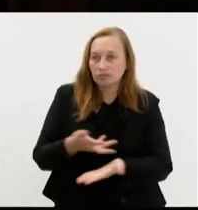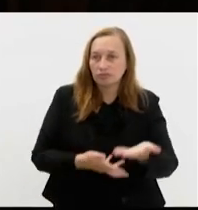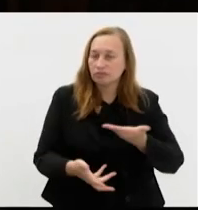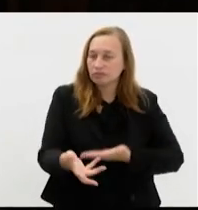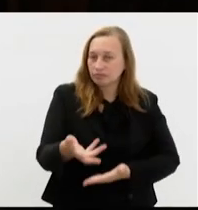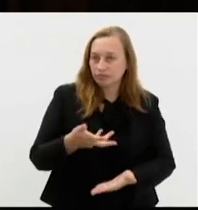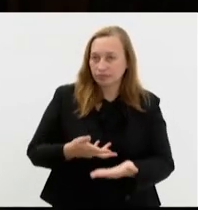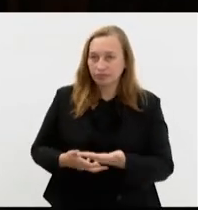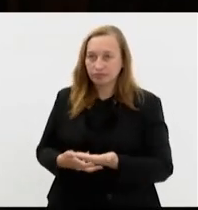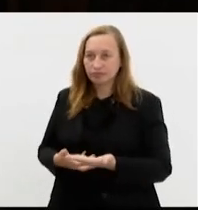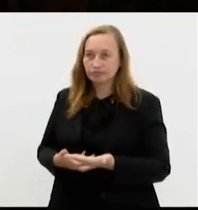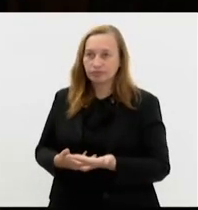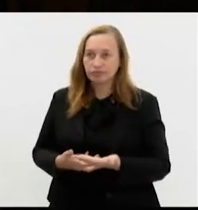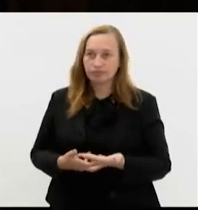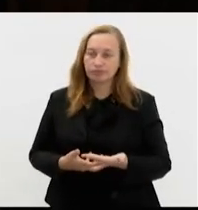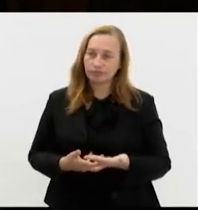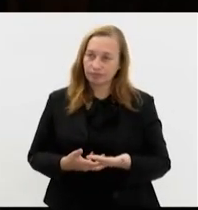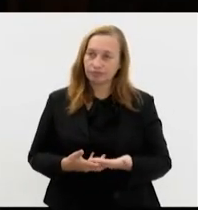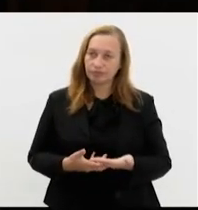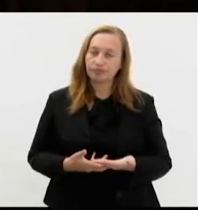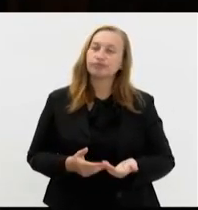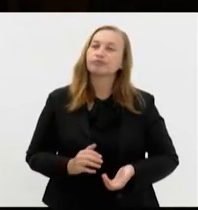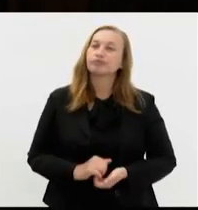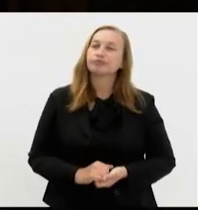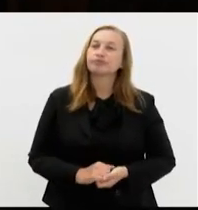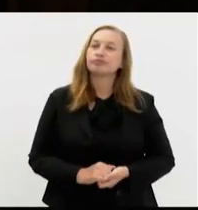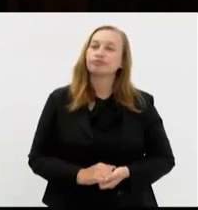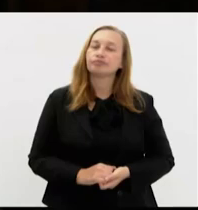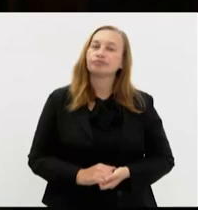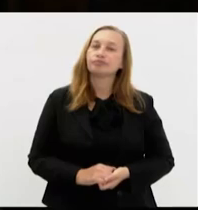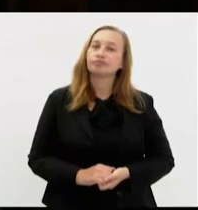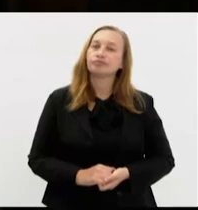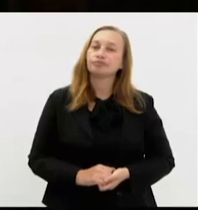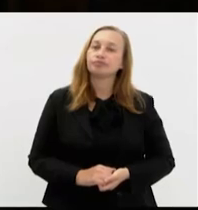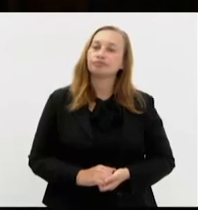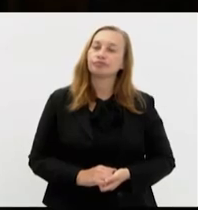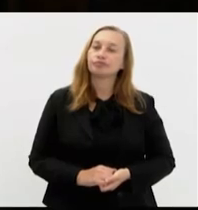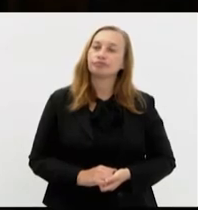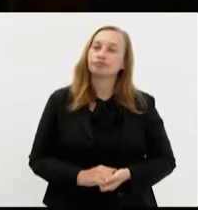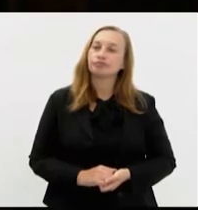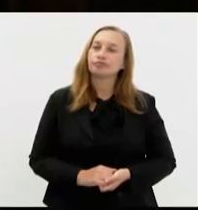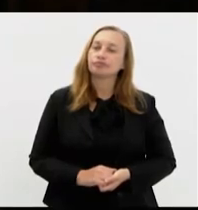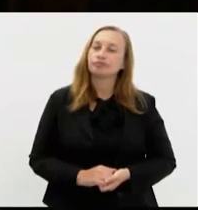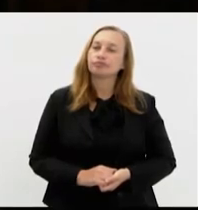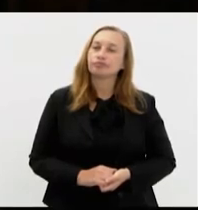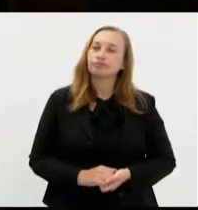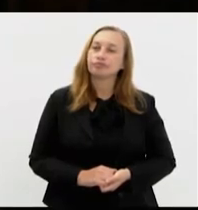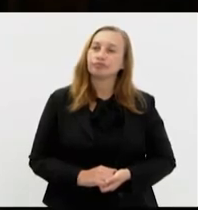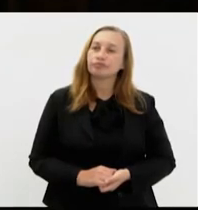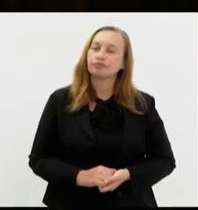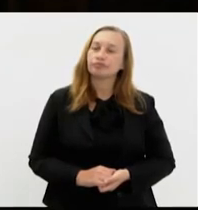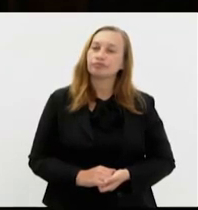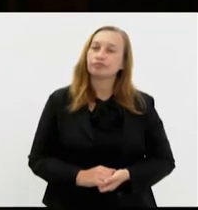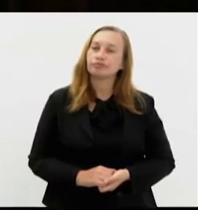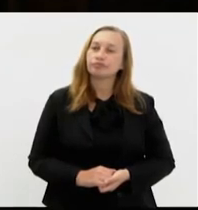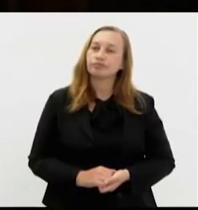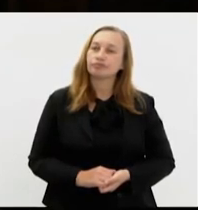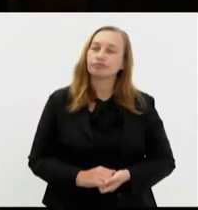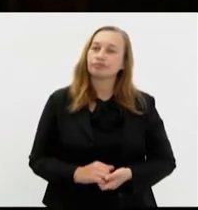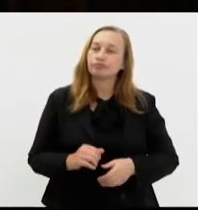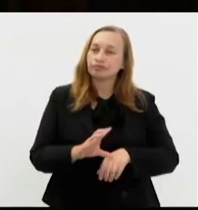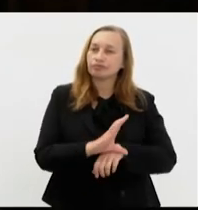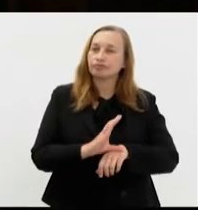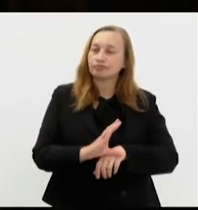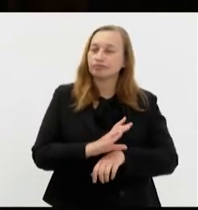é imposto e nos é colocado e demandado pela pela nossa Constituição